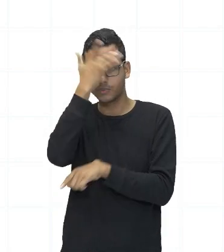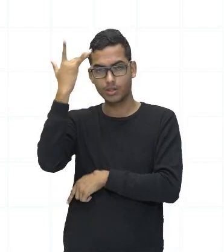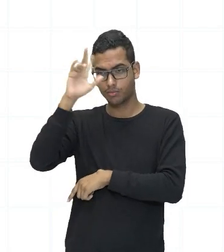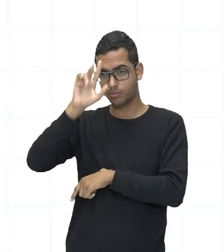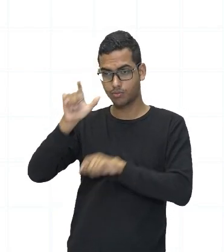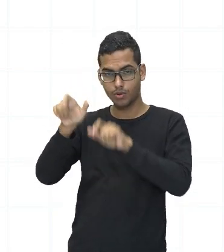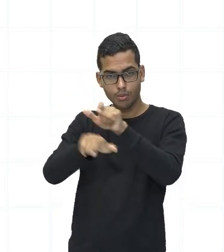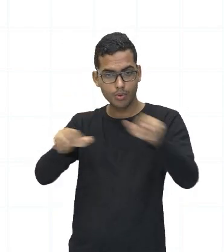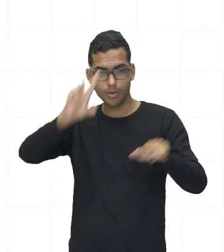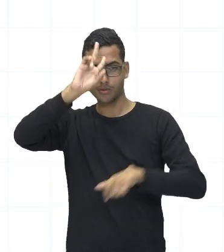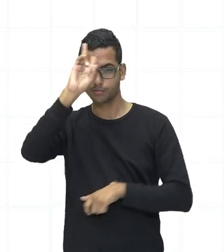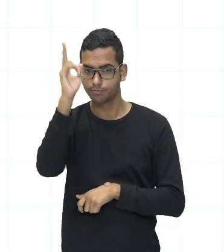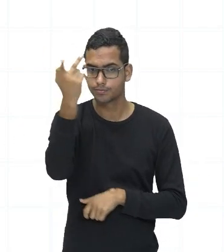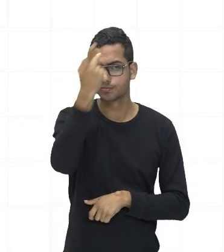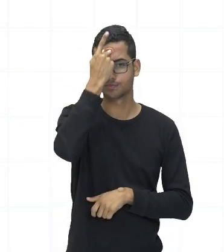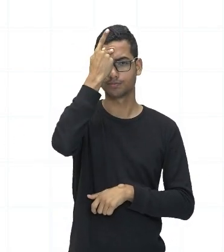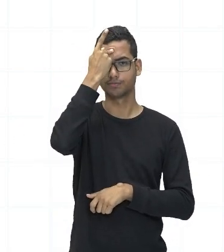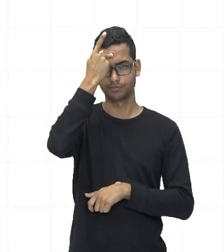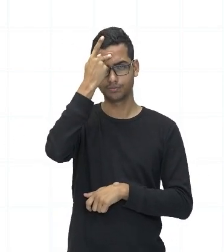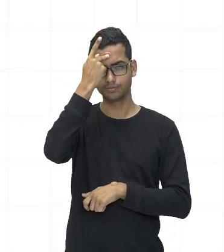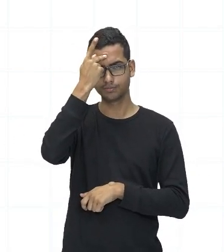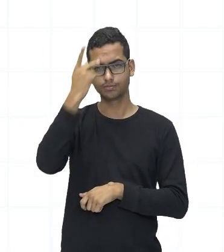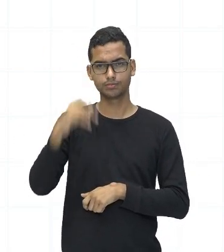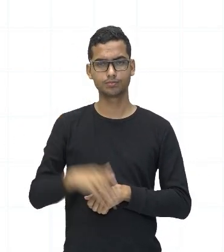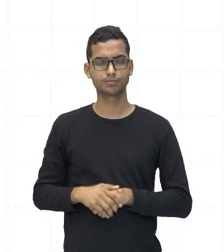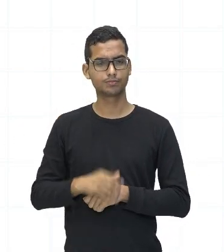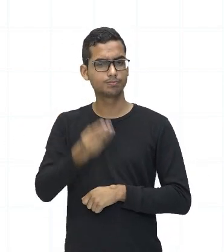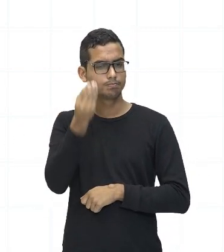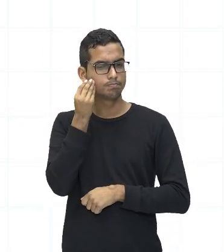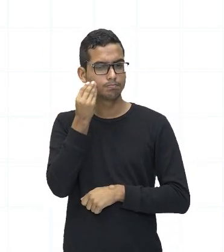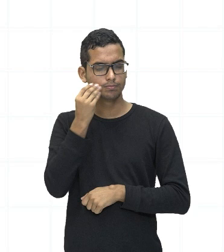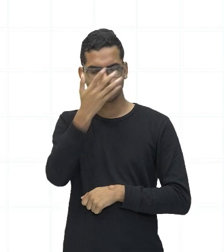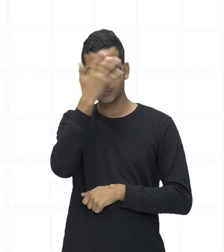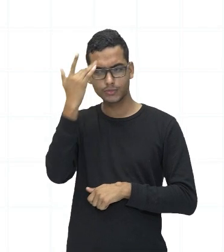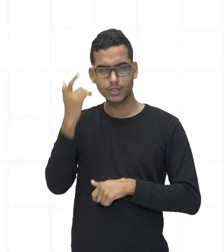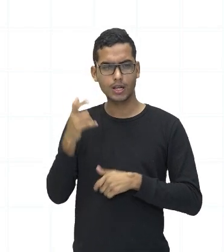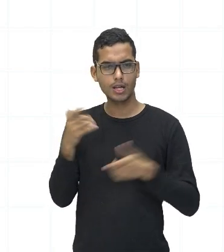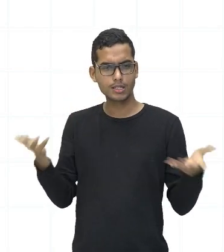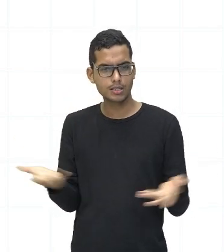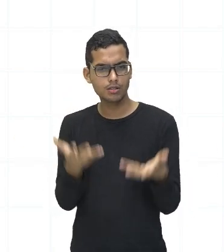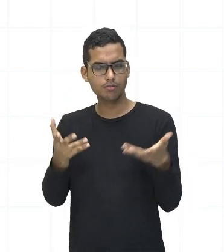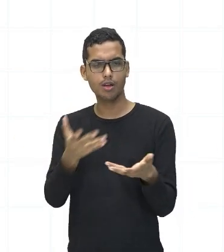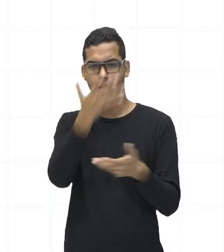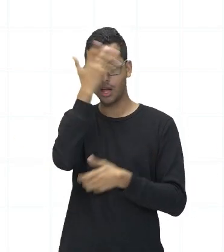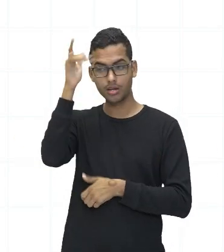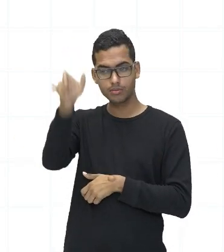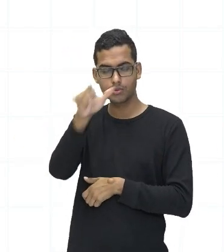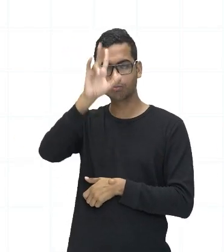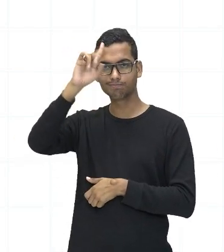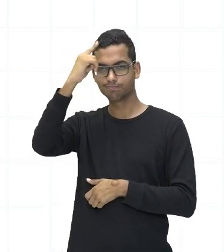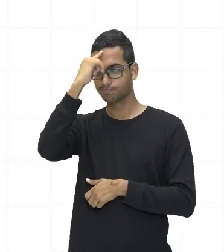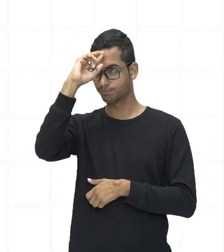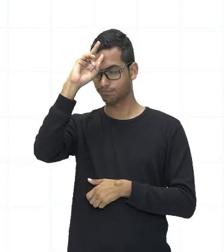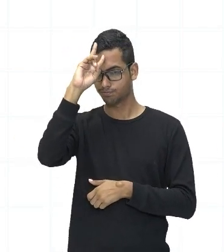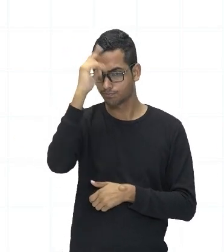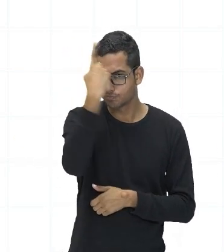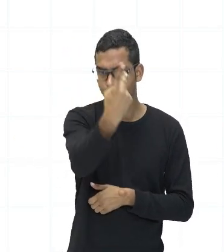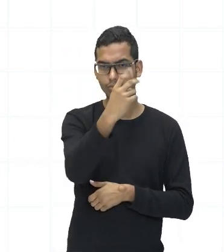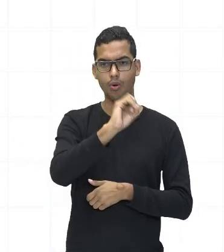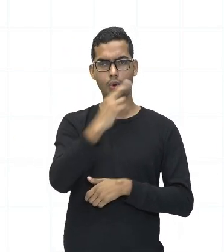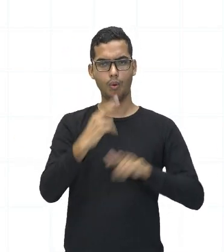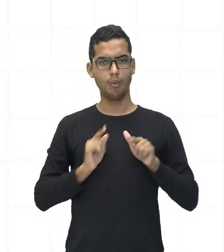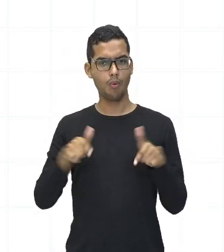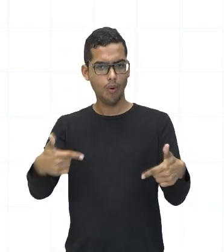Então, permeados de intenção de convencimento para que alguém mude de atitude,